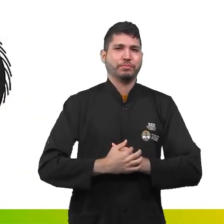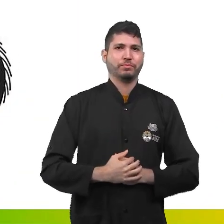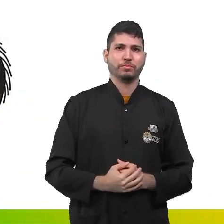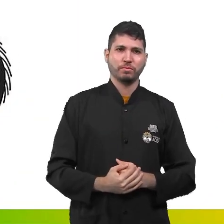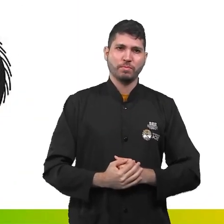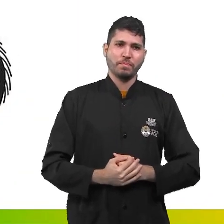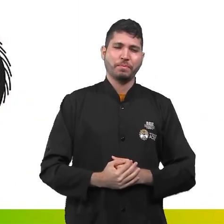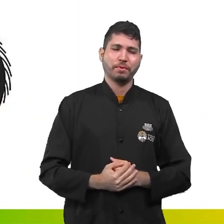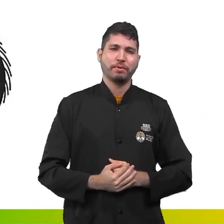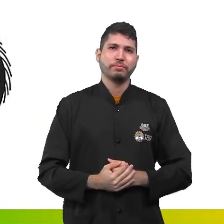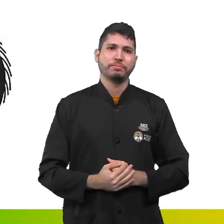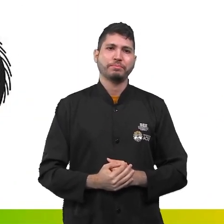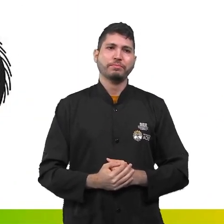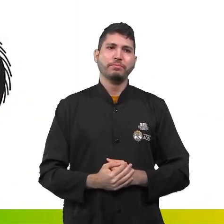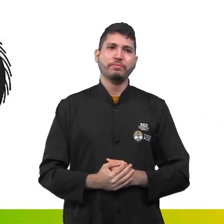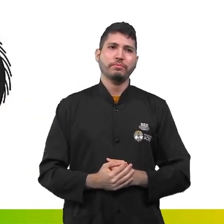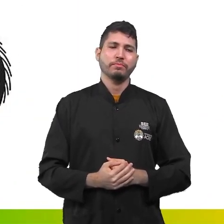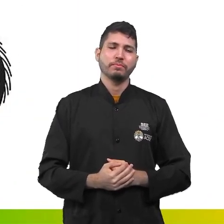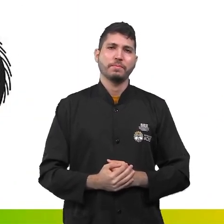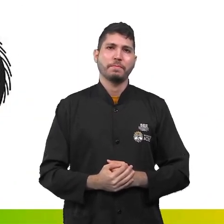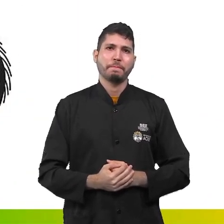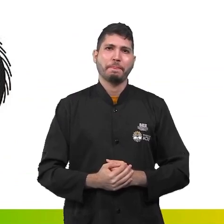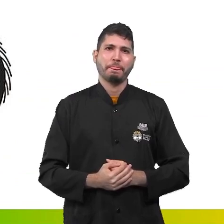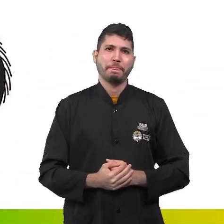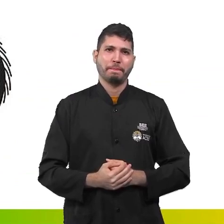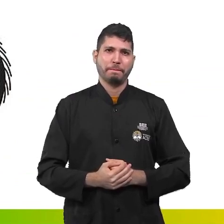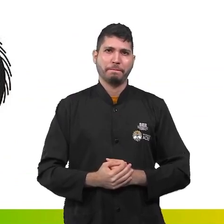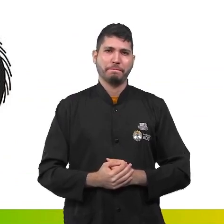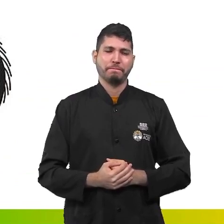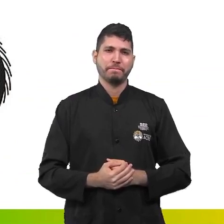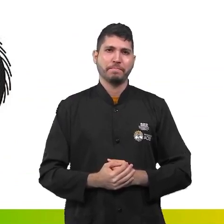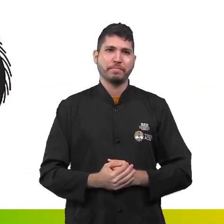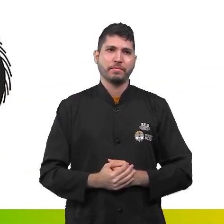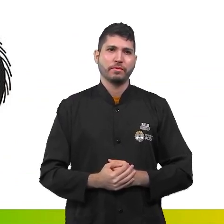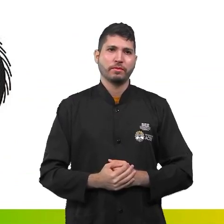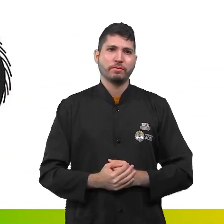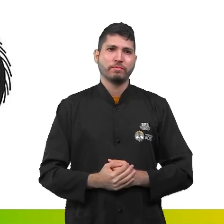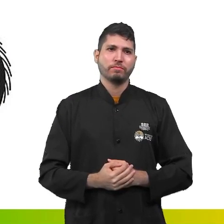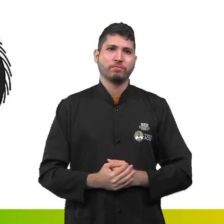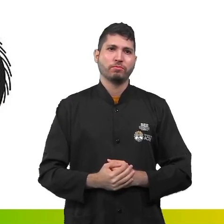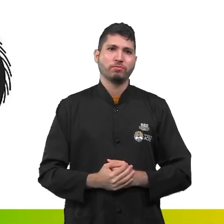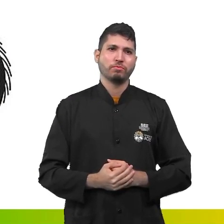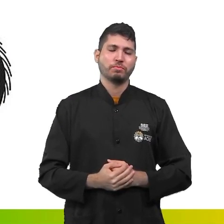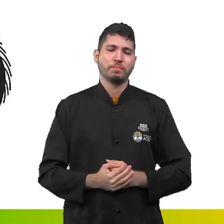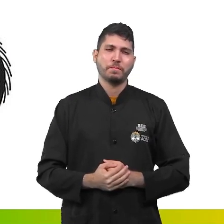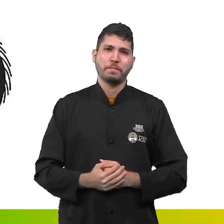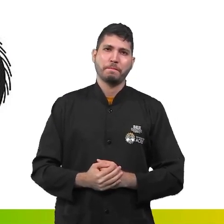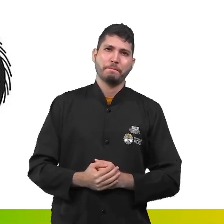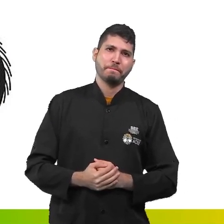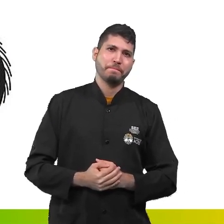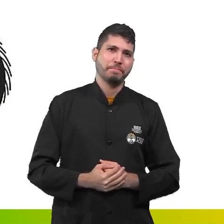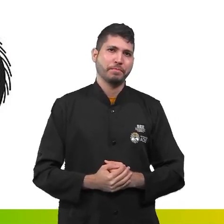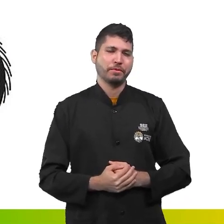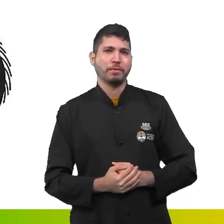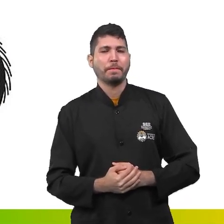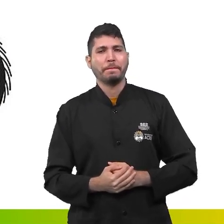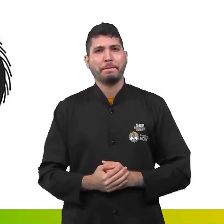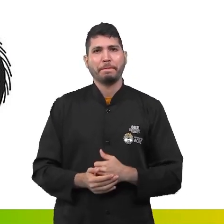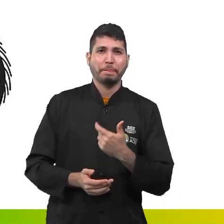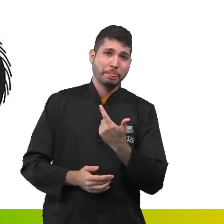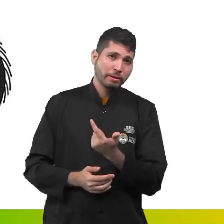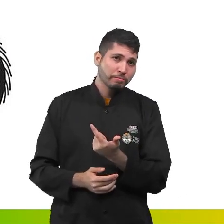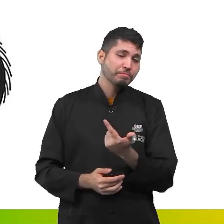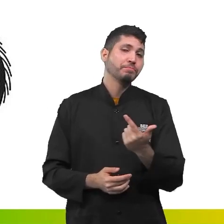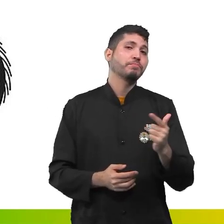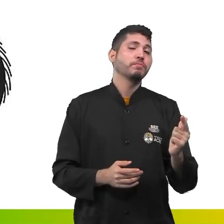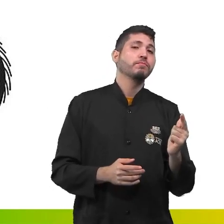A continuação, temos também, agora mudando um pouco, né, desse contexto de narrativa, porque até então falamos de gêneros